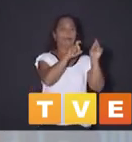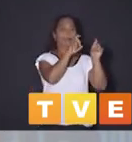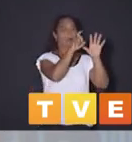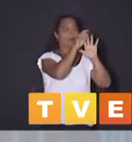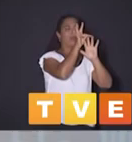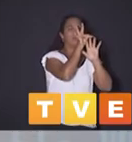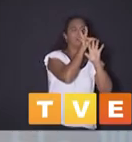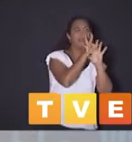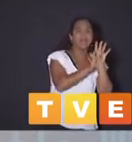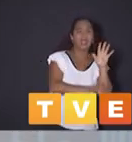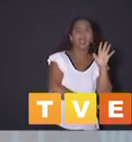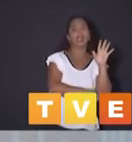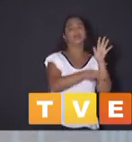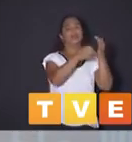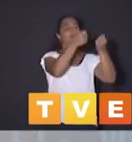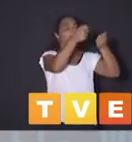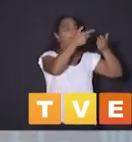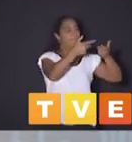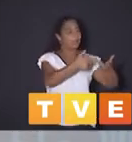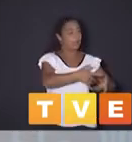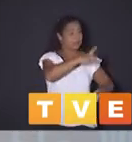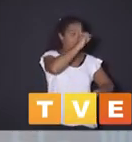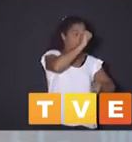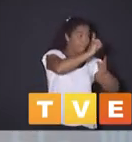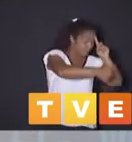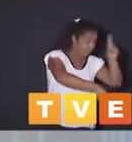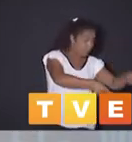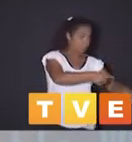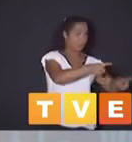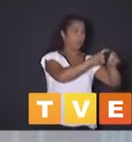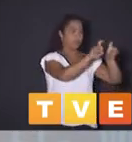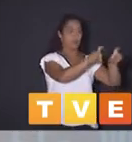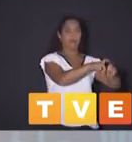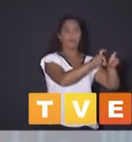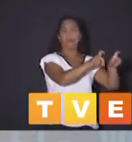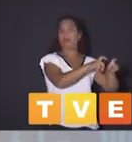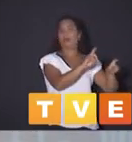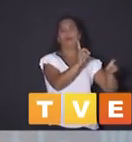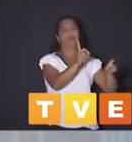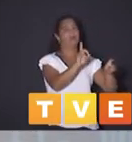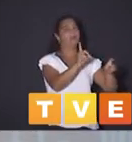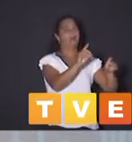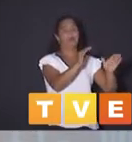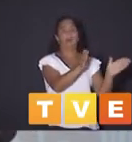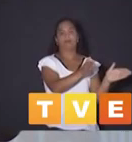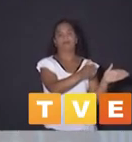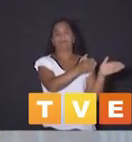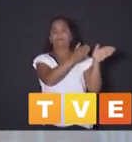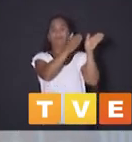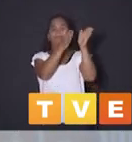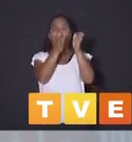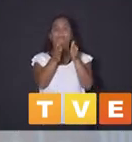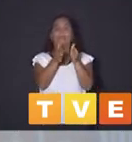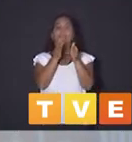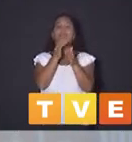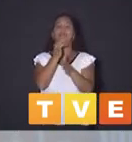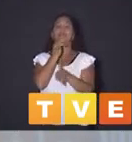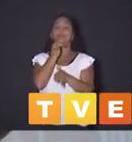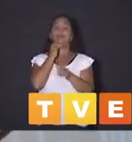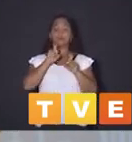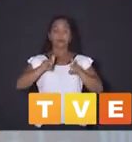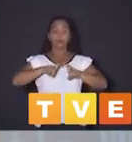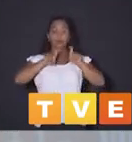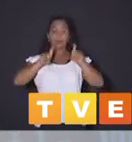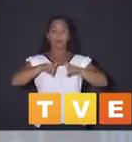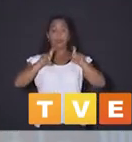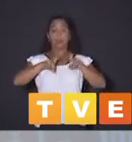diz tudo que o computador vai fazer isso a gente está entrando numa outra fase onde por exemplo os computadores estão